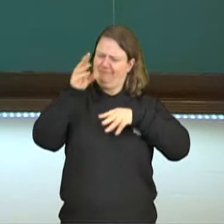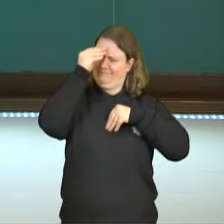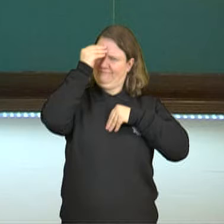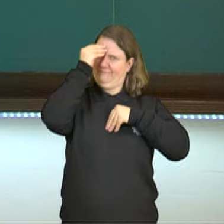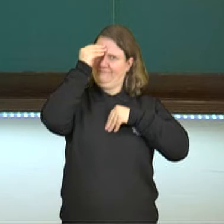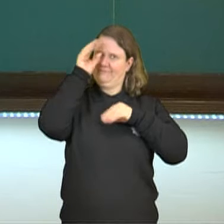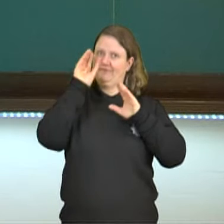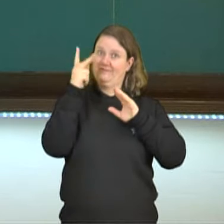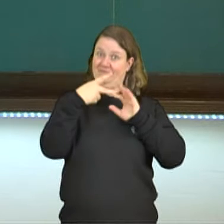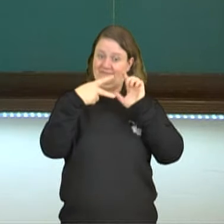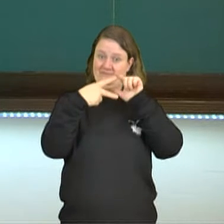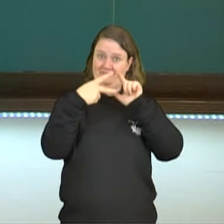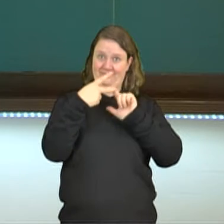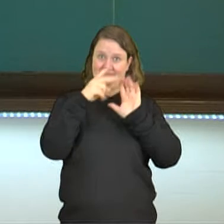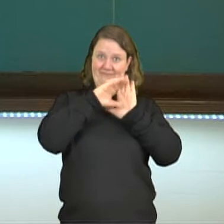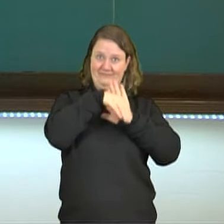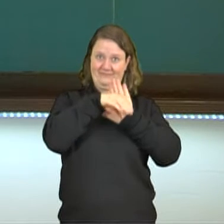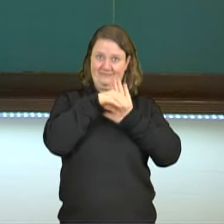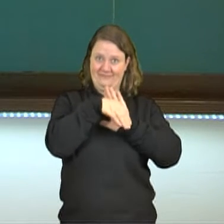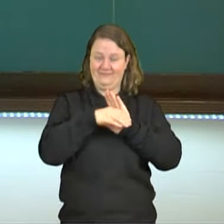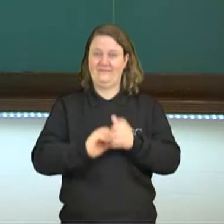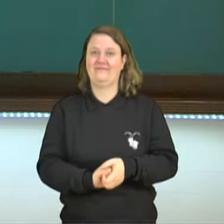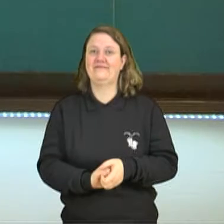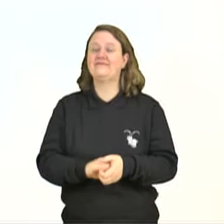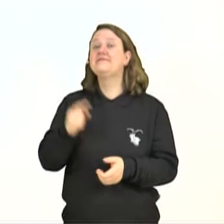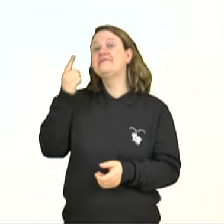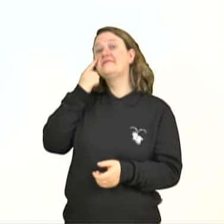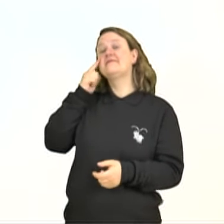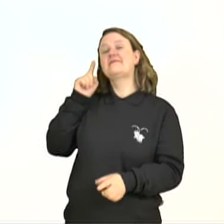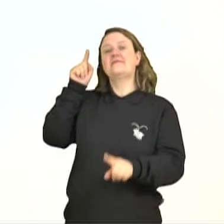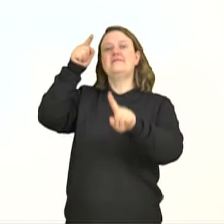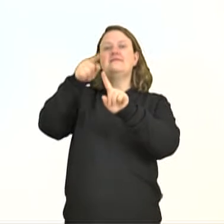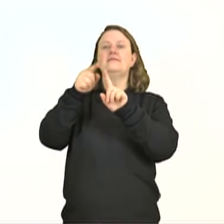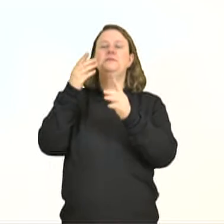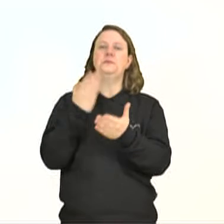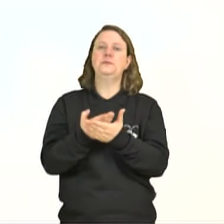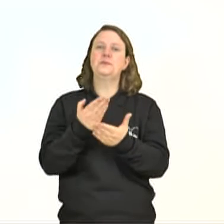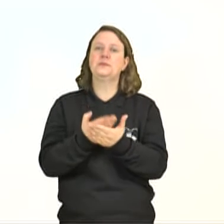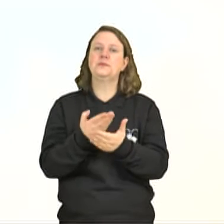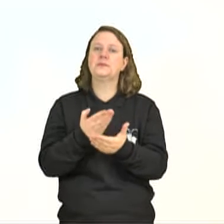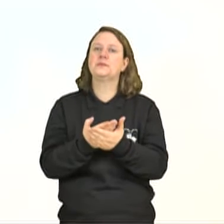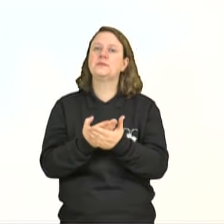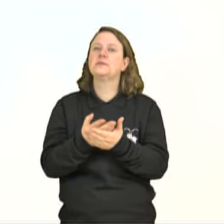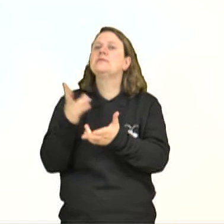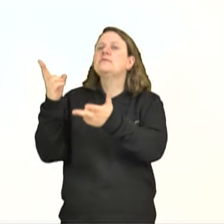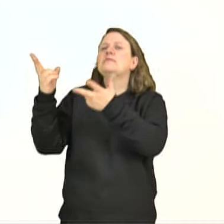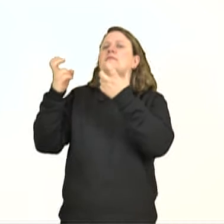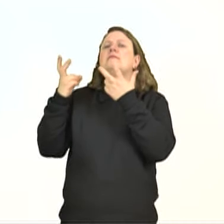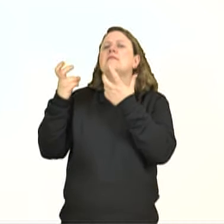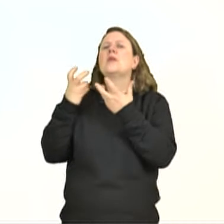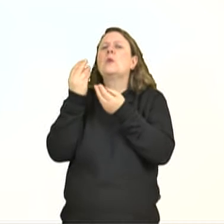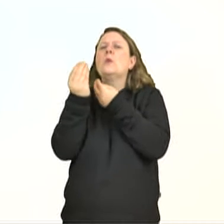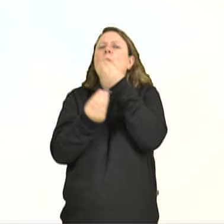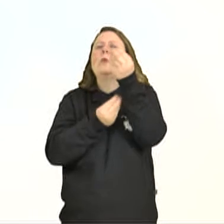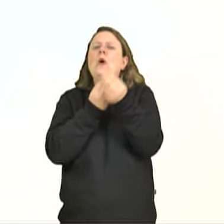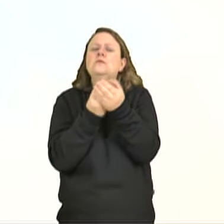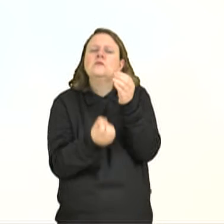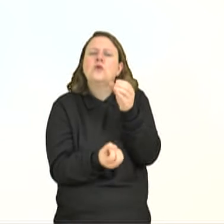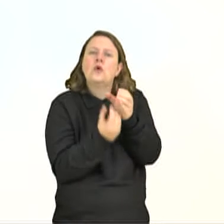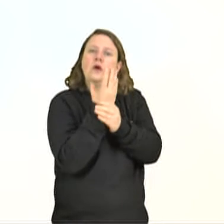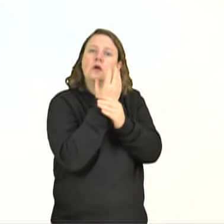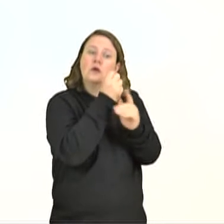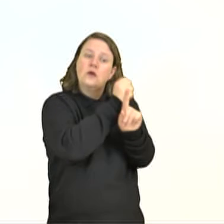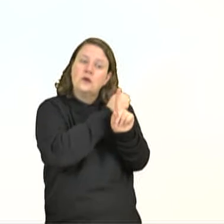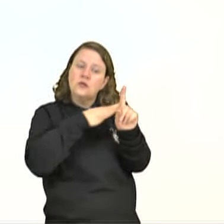dois conceitos. Vamos dar uma olhadinha nos objetivos da nossa aula, entender a configuração da sociedade na